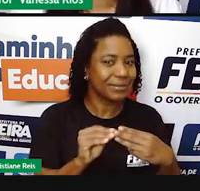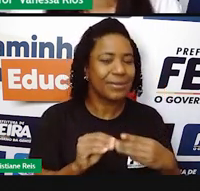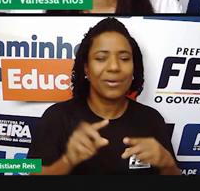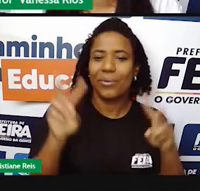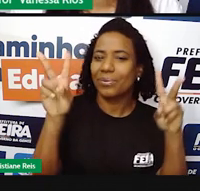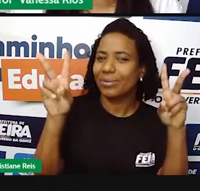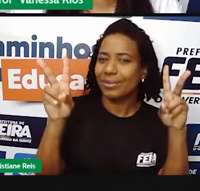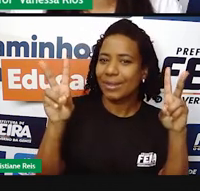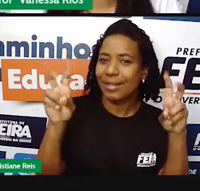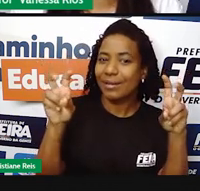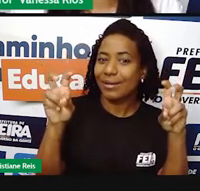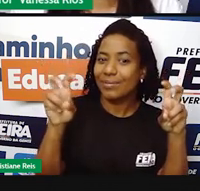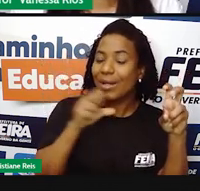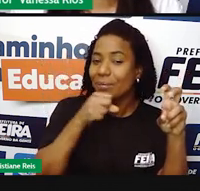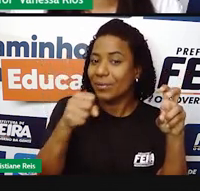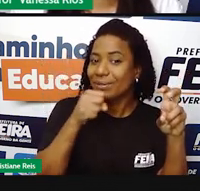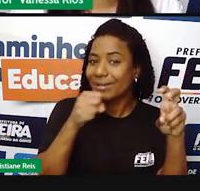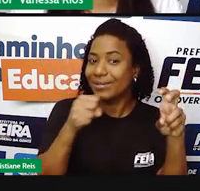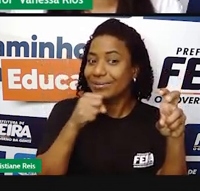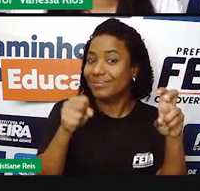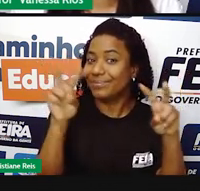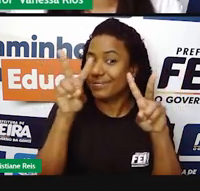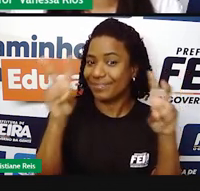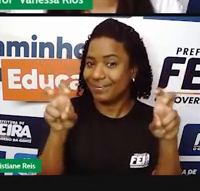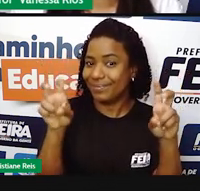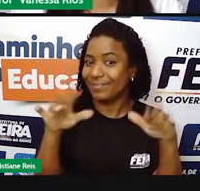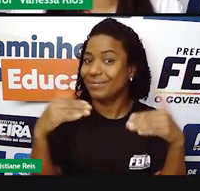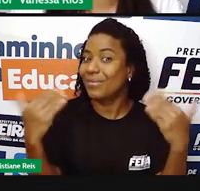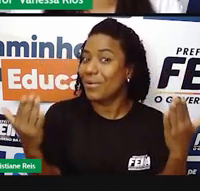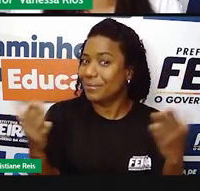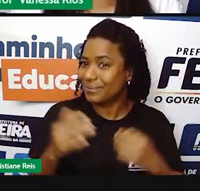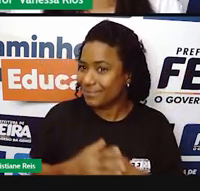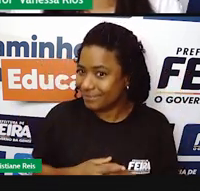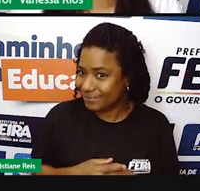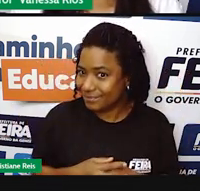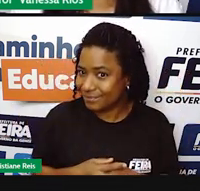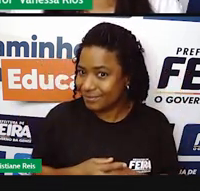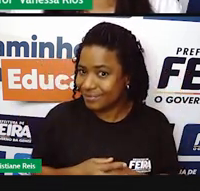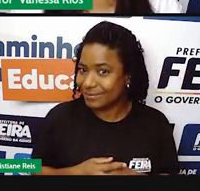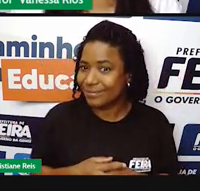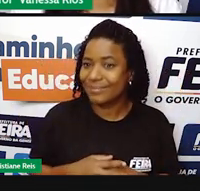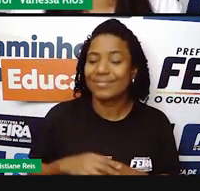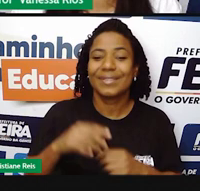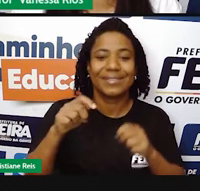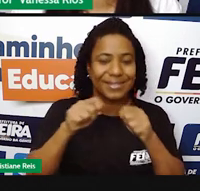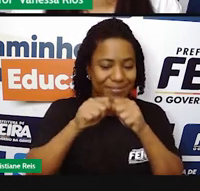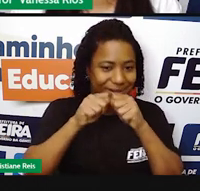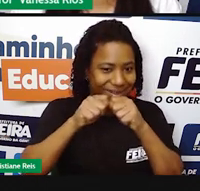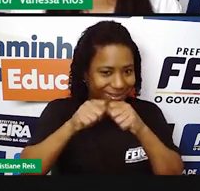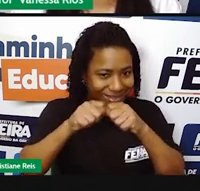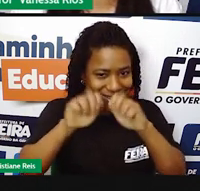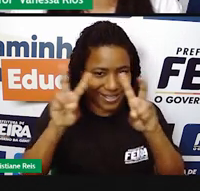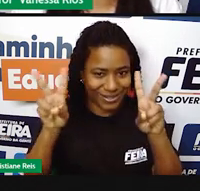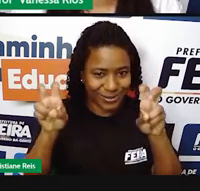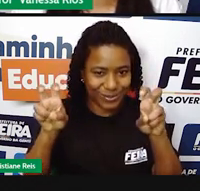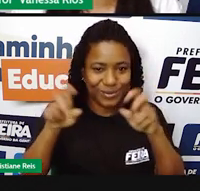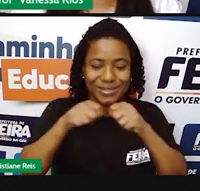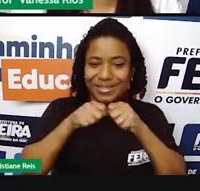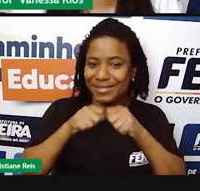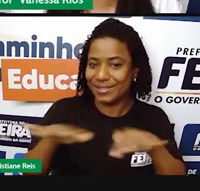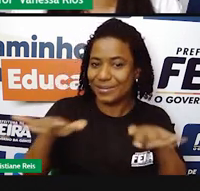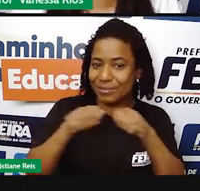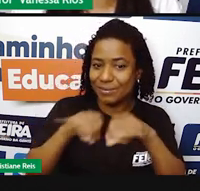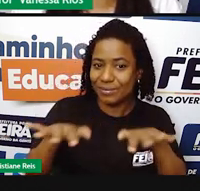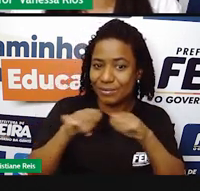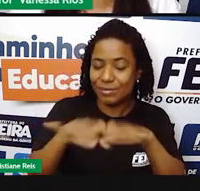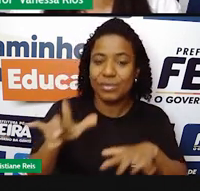reportagem? Pensaram aí? Olha só, a reportagem tratava aí do desperdício de água. E